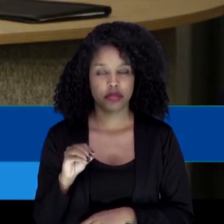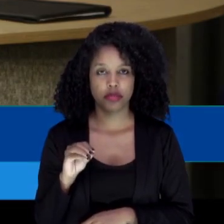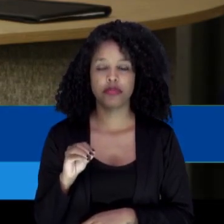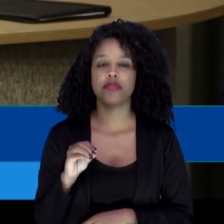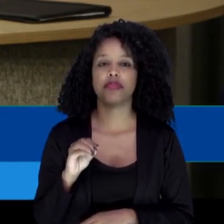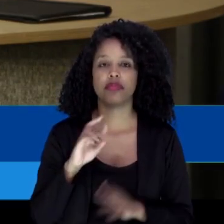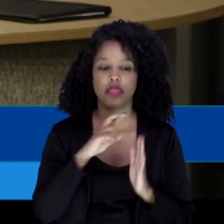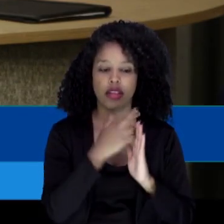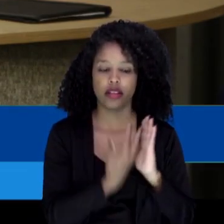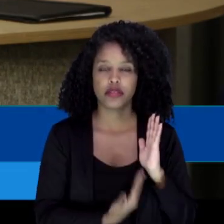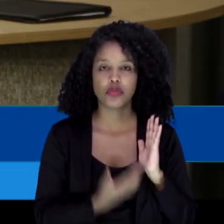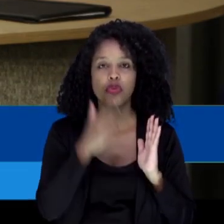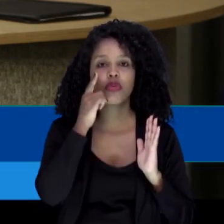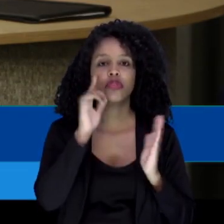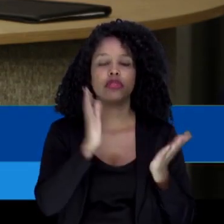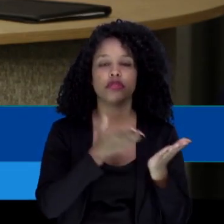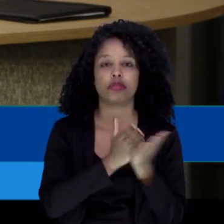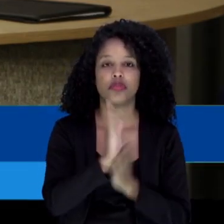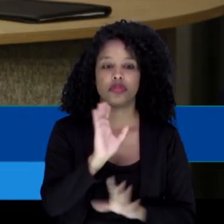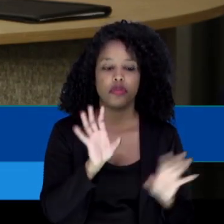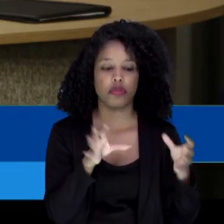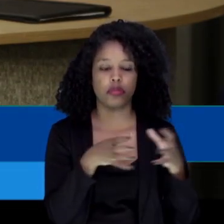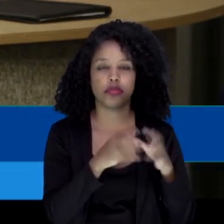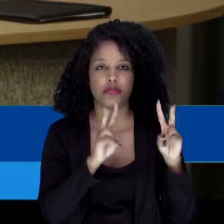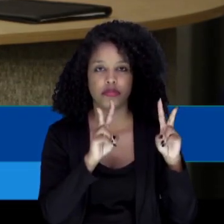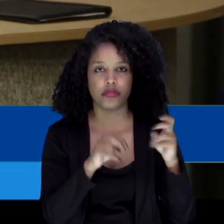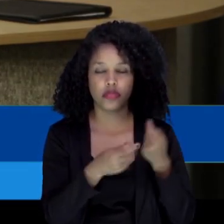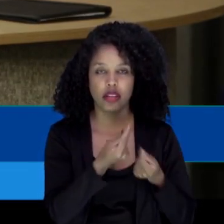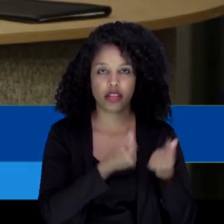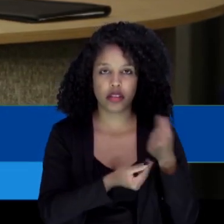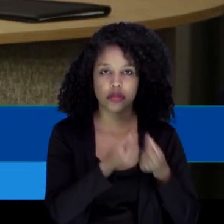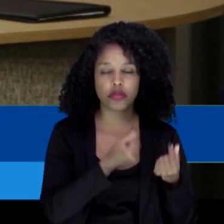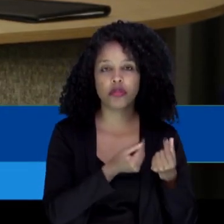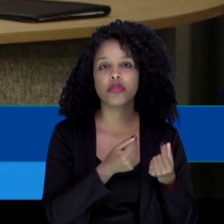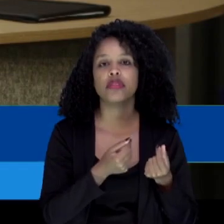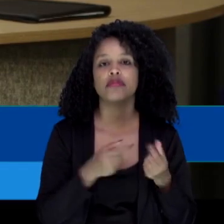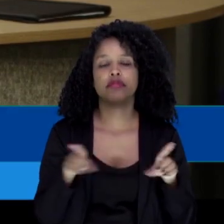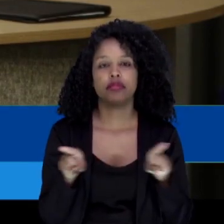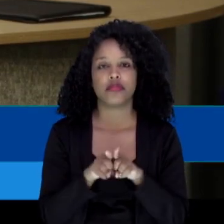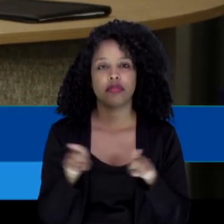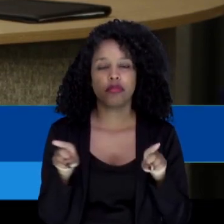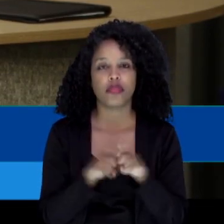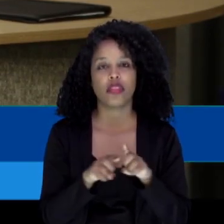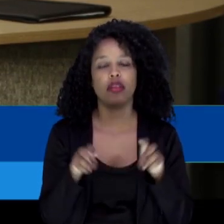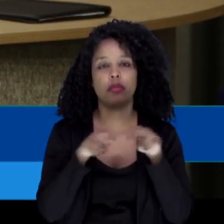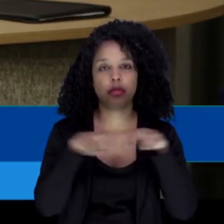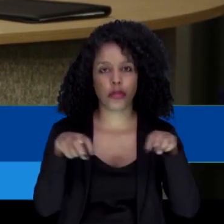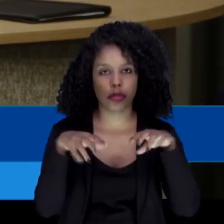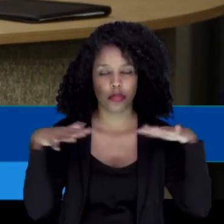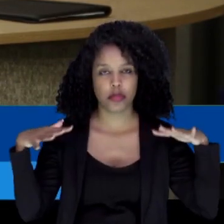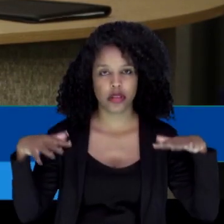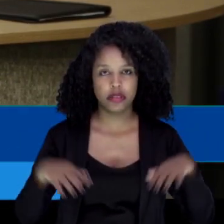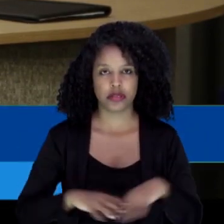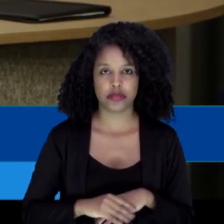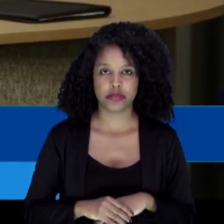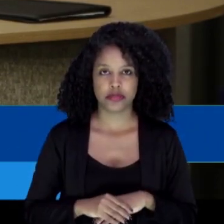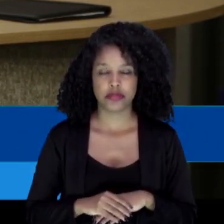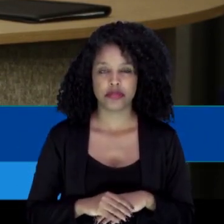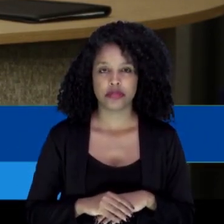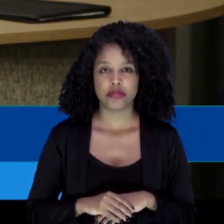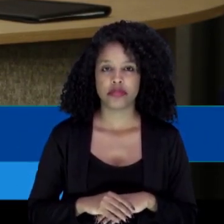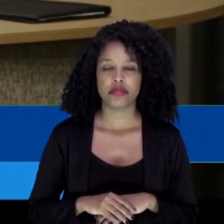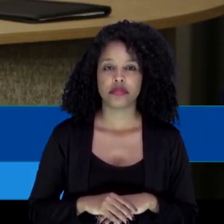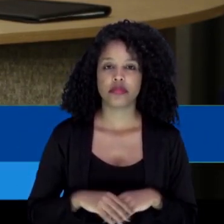conseguiu suas aprovações na comissão de assuntos econômicos e no plenário da Casa Alta não podemos